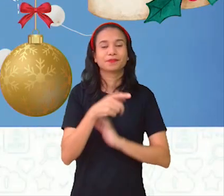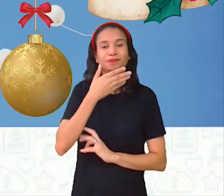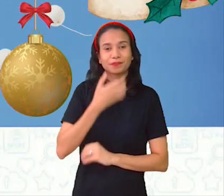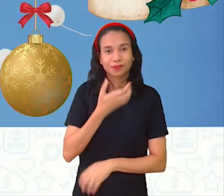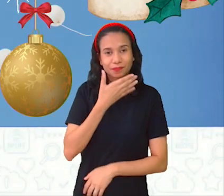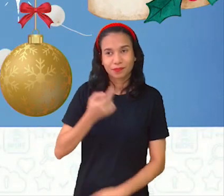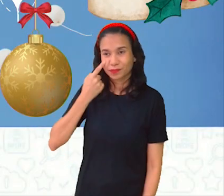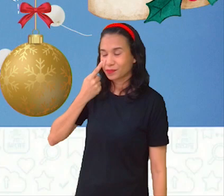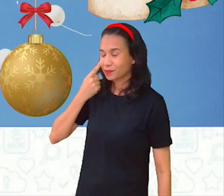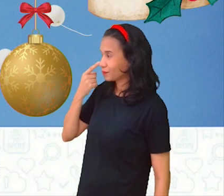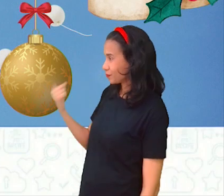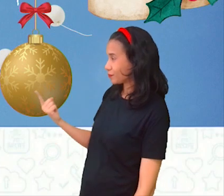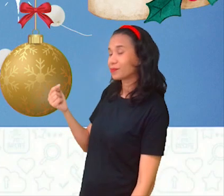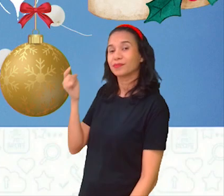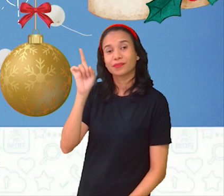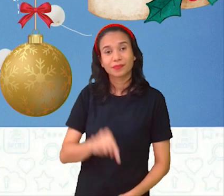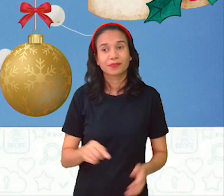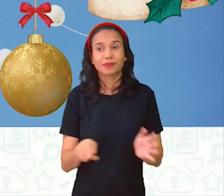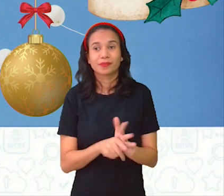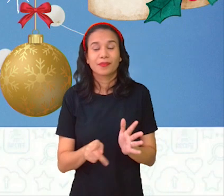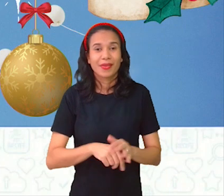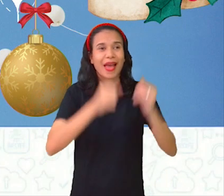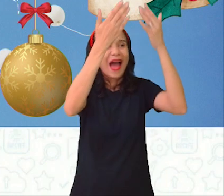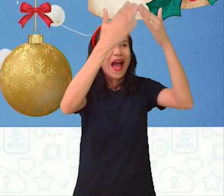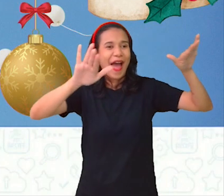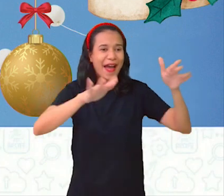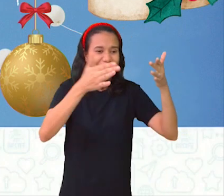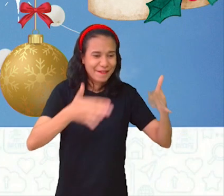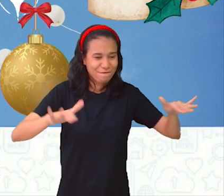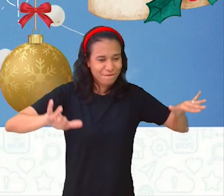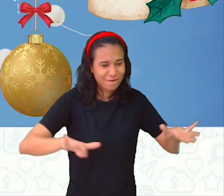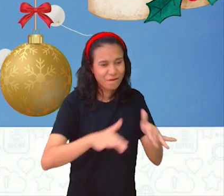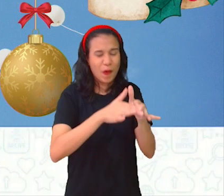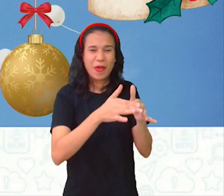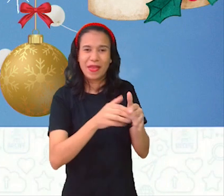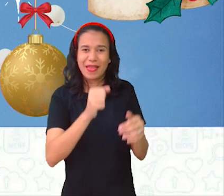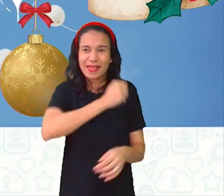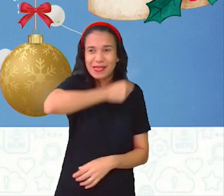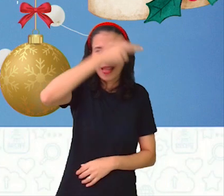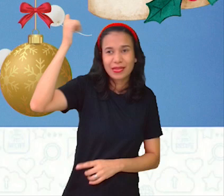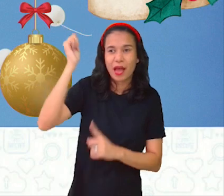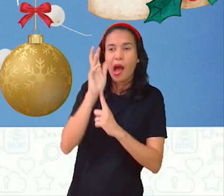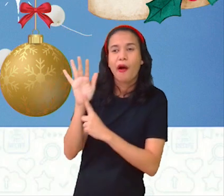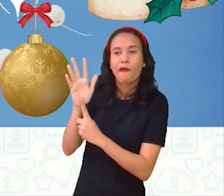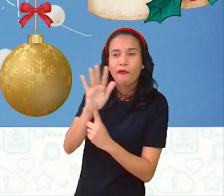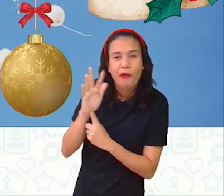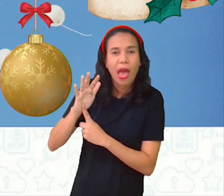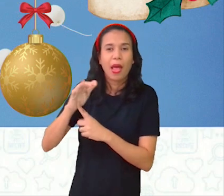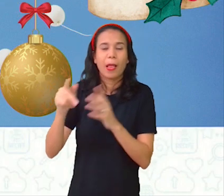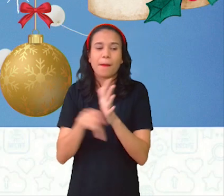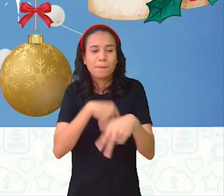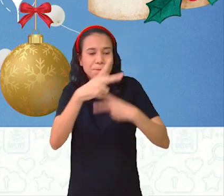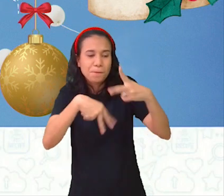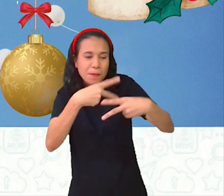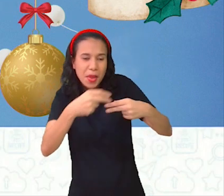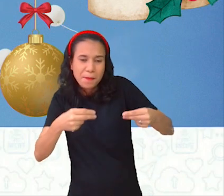existem outros símbolos, né? Tem a árvore de Natal, tem, né, as velas, o azevinho, os